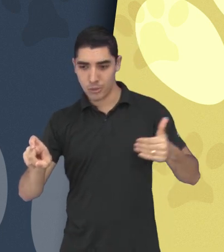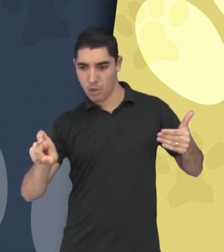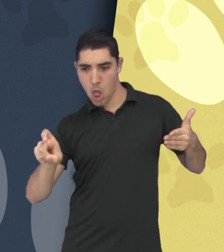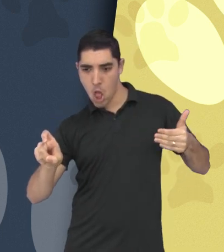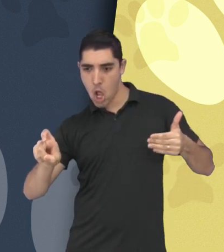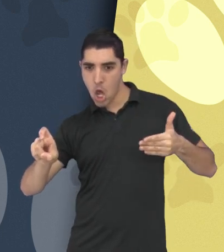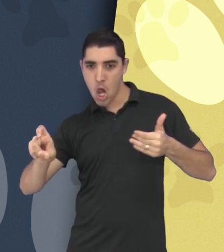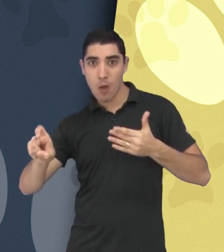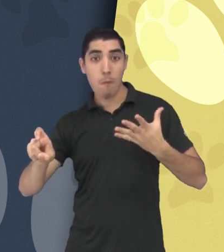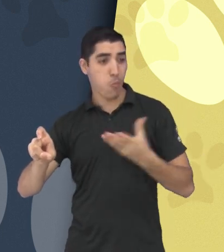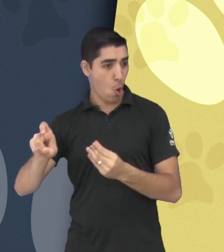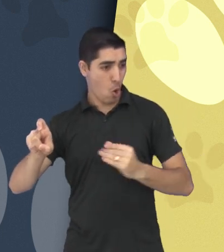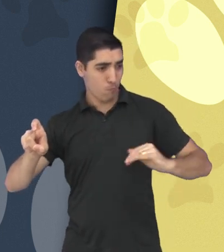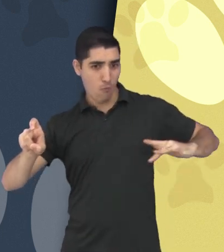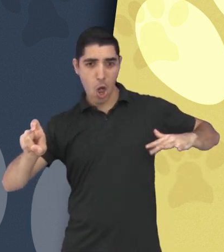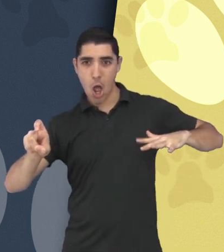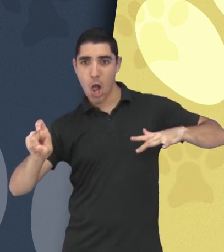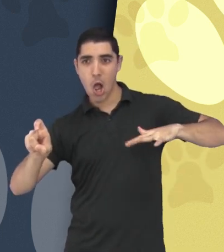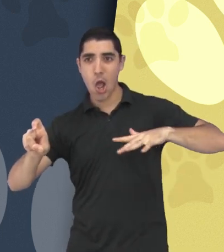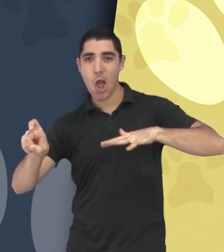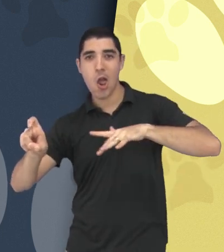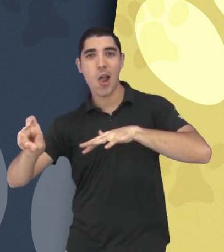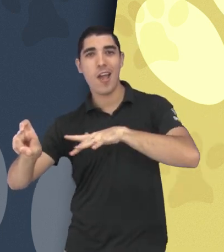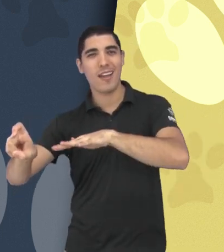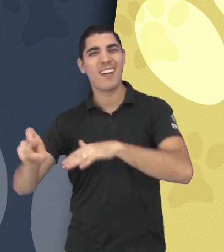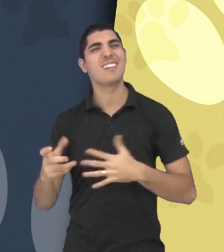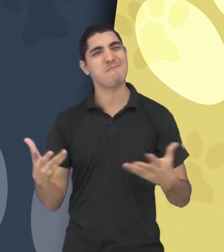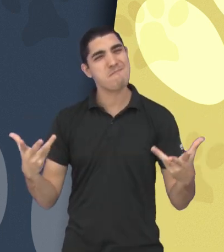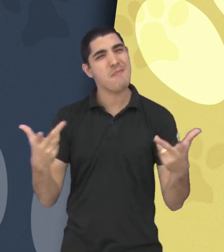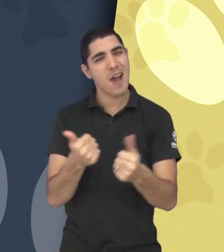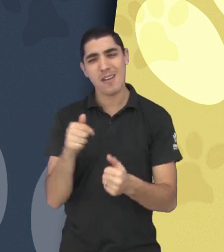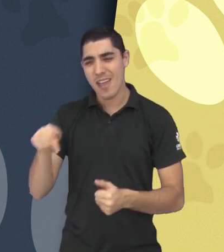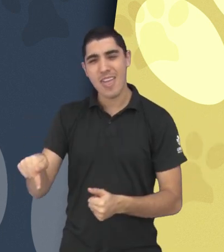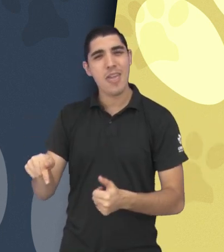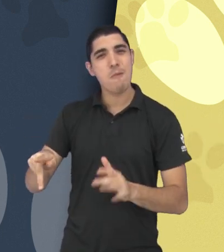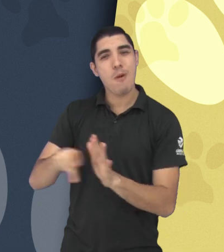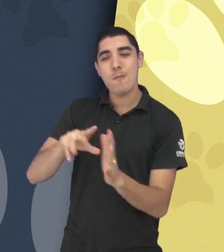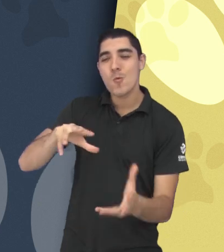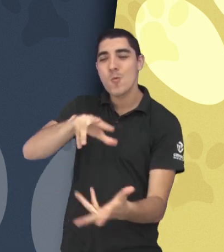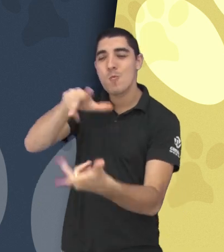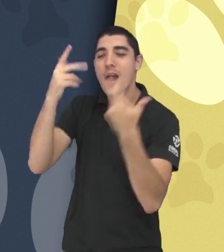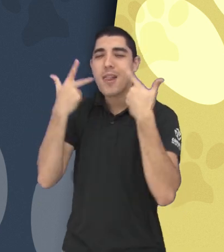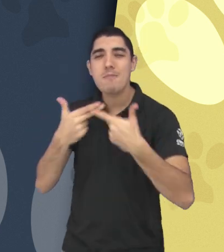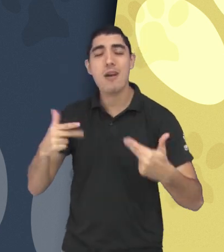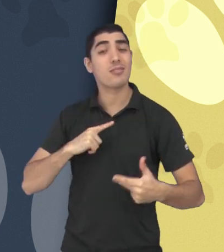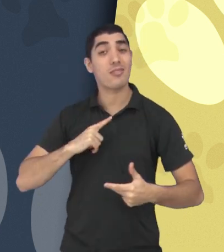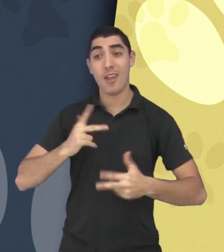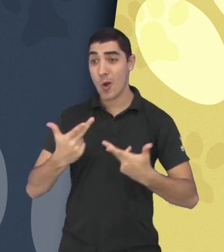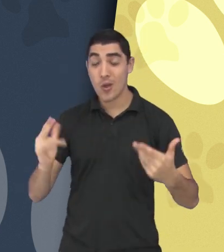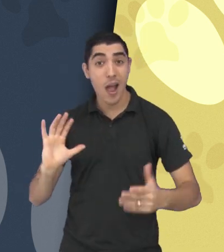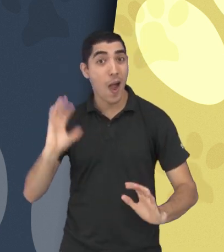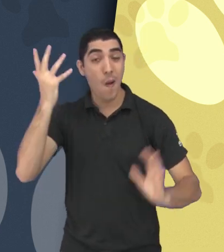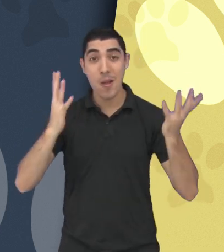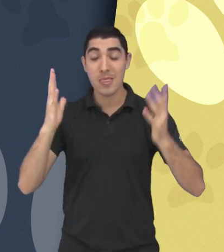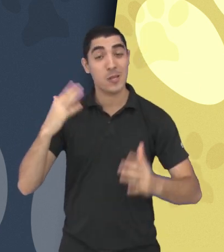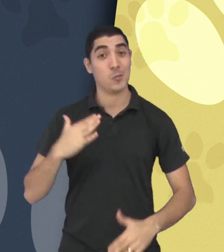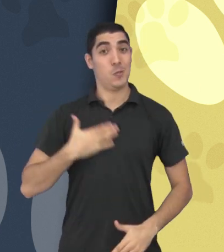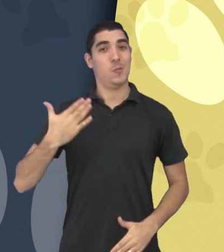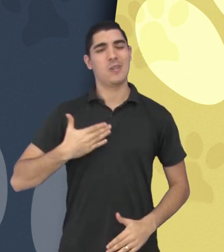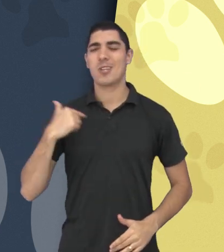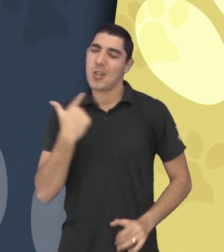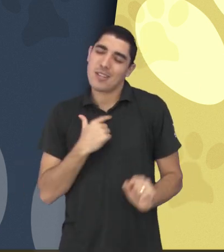uma fila de carpas logo atrás dele. Não é lindo de ver? O mundo animal é cheio de cenas e